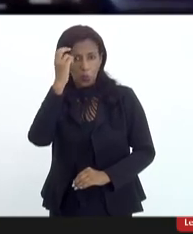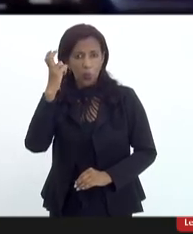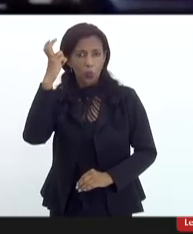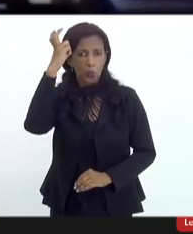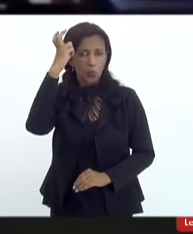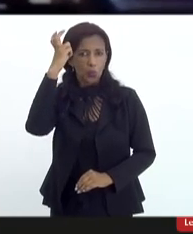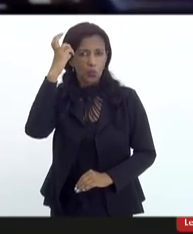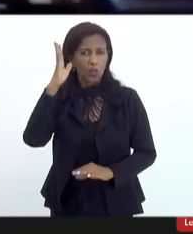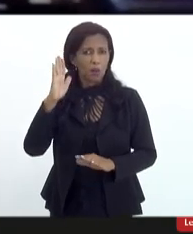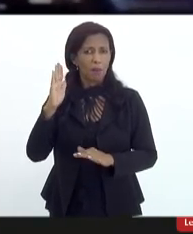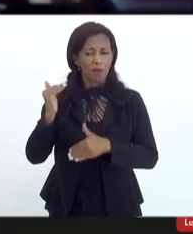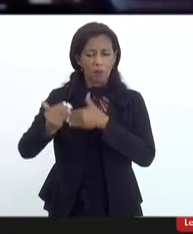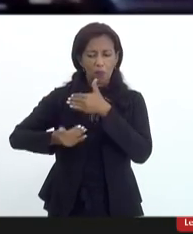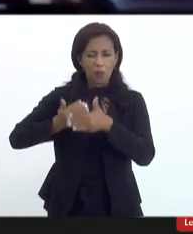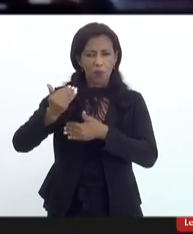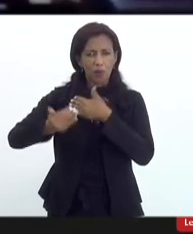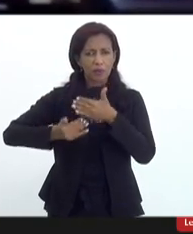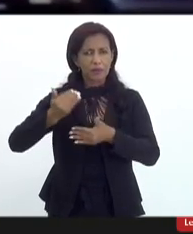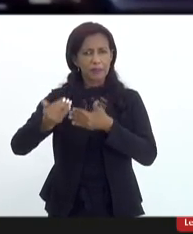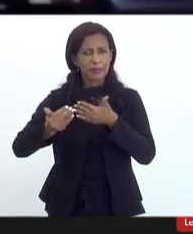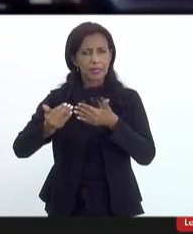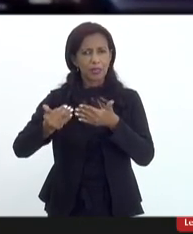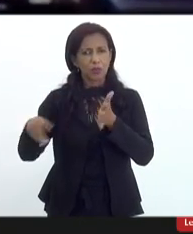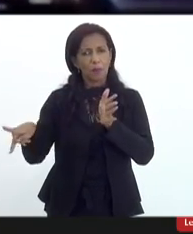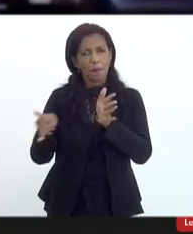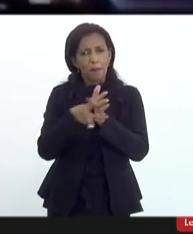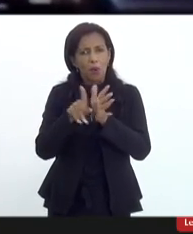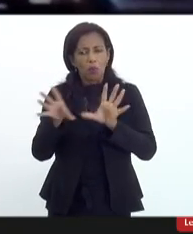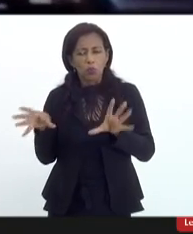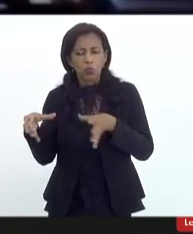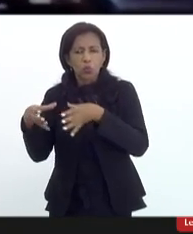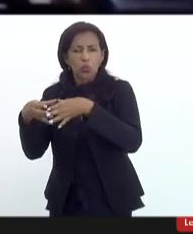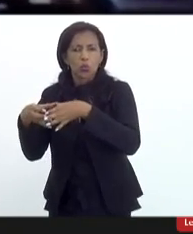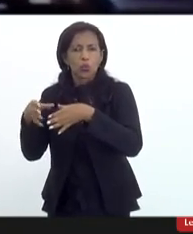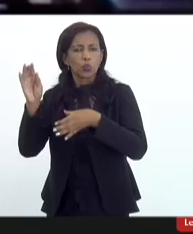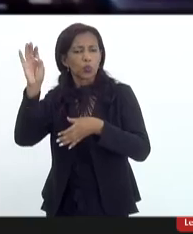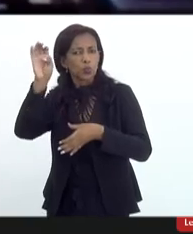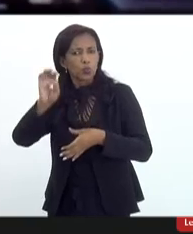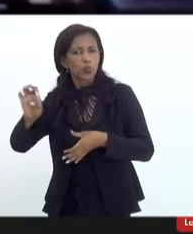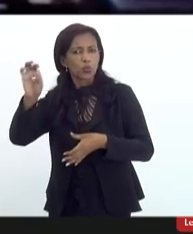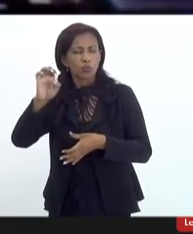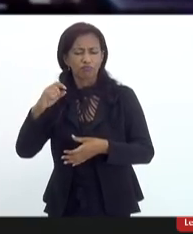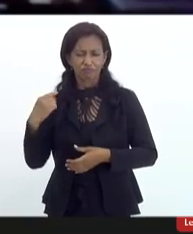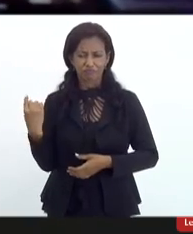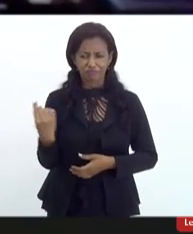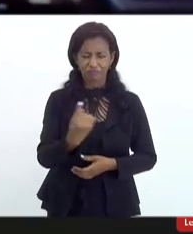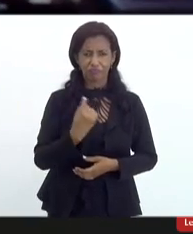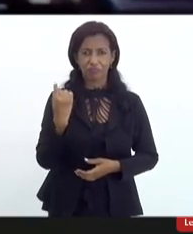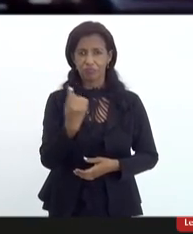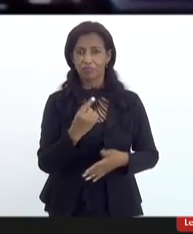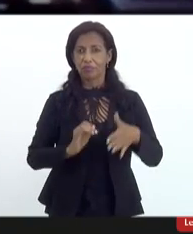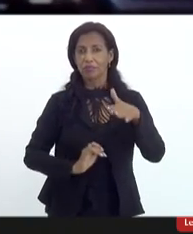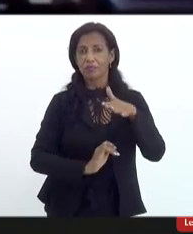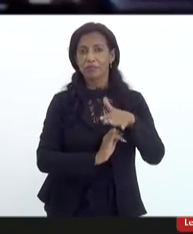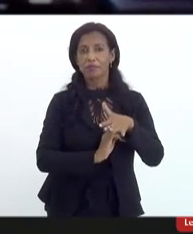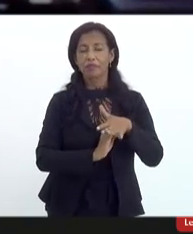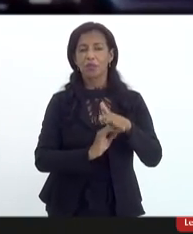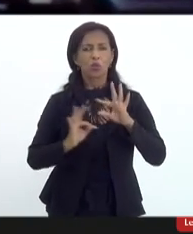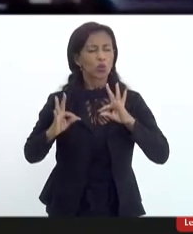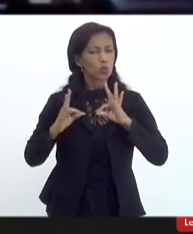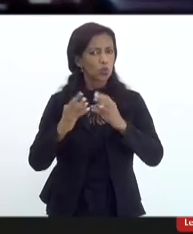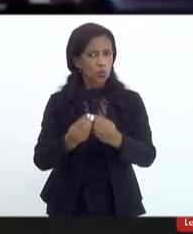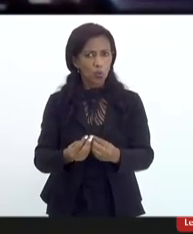mas o processo de civilização é exclusivo desse grupo europeu. As nossas instituições,